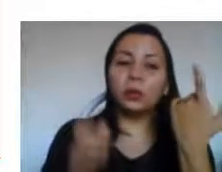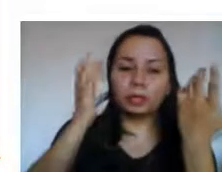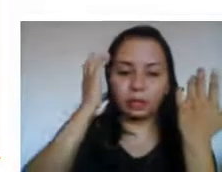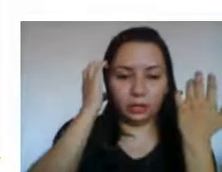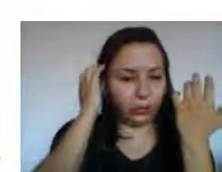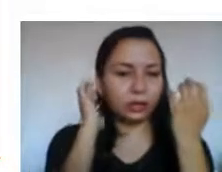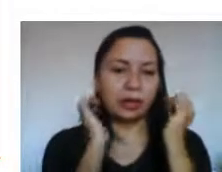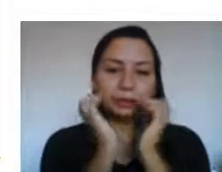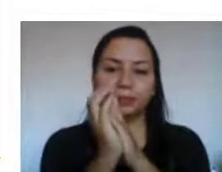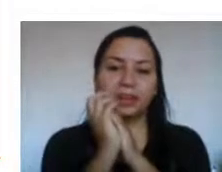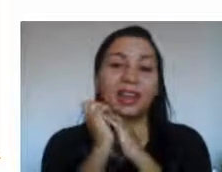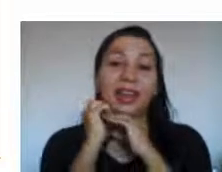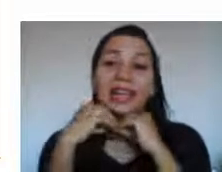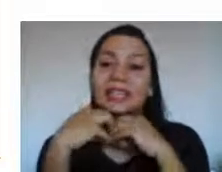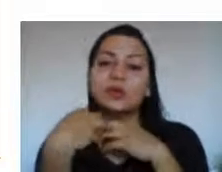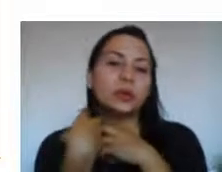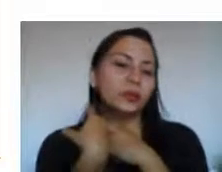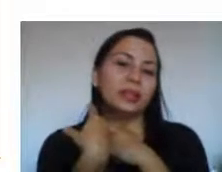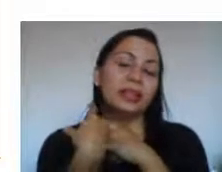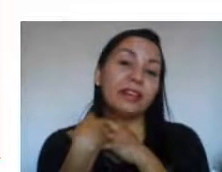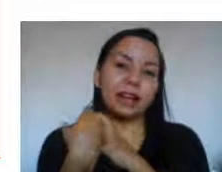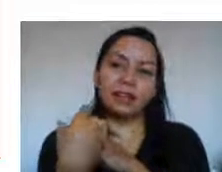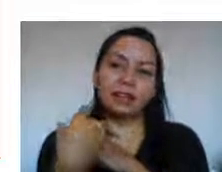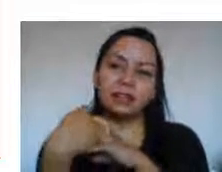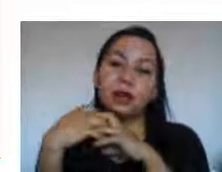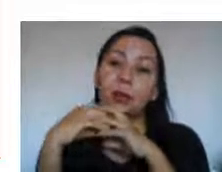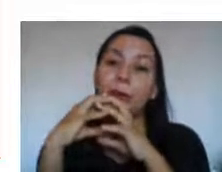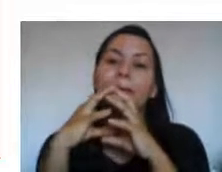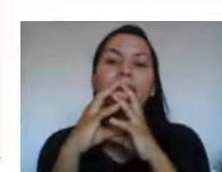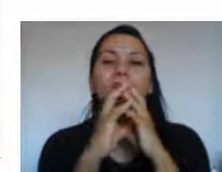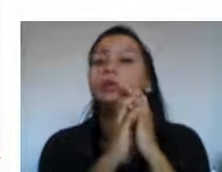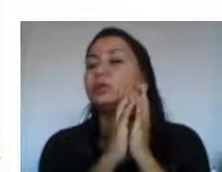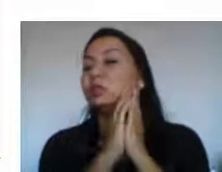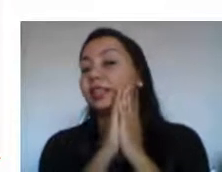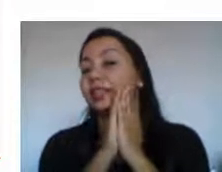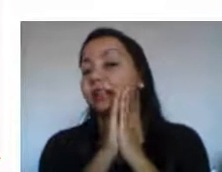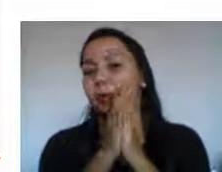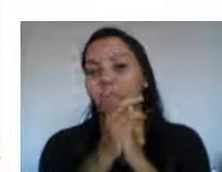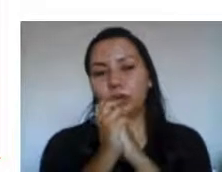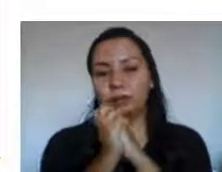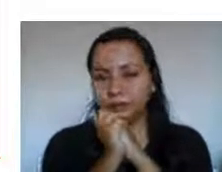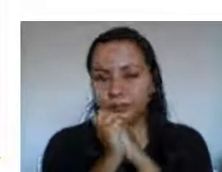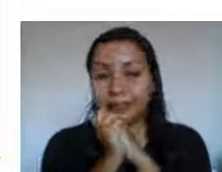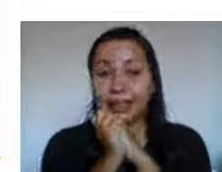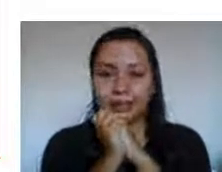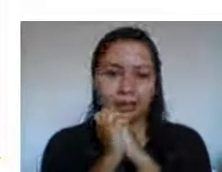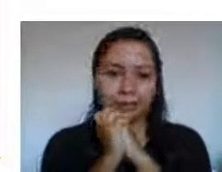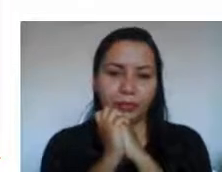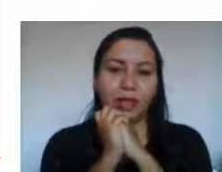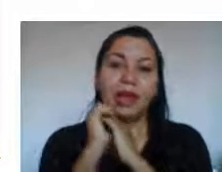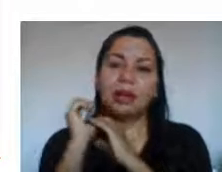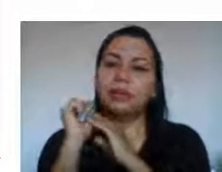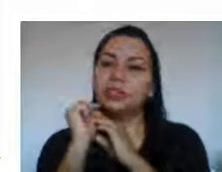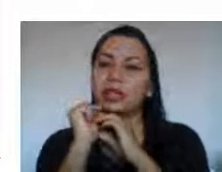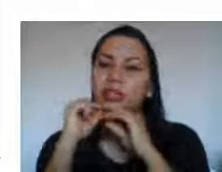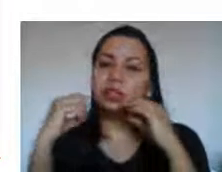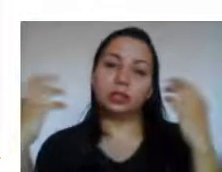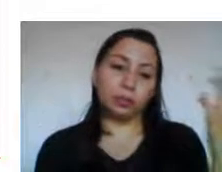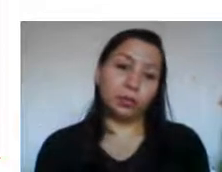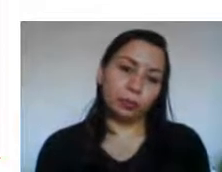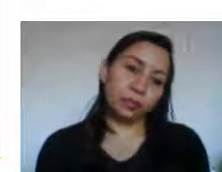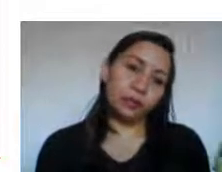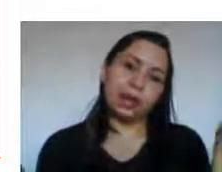eu começo a questionar. Isso levaria um impacto diretamente a quê? À medida que a